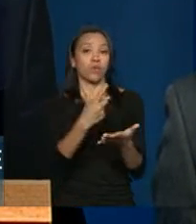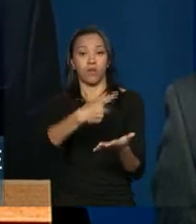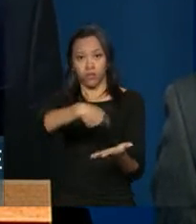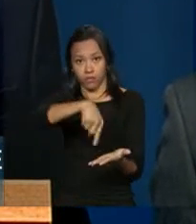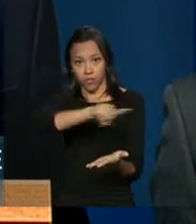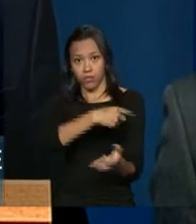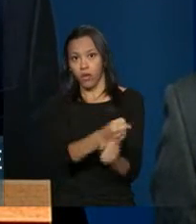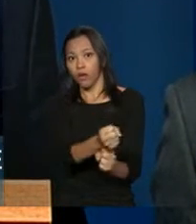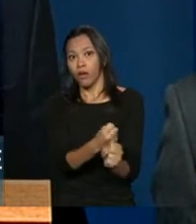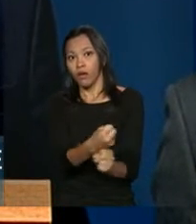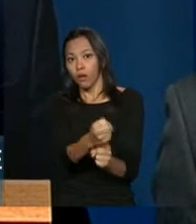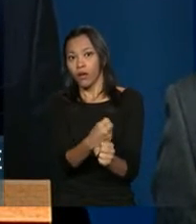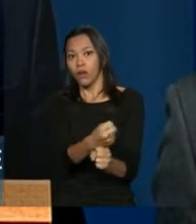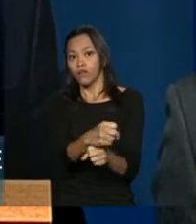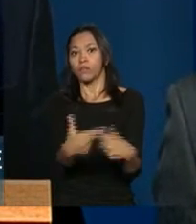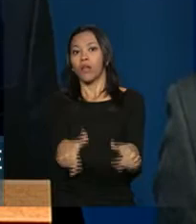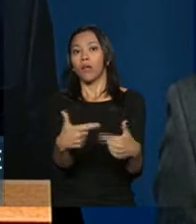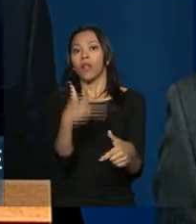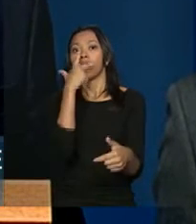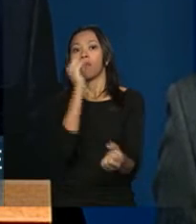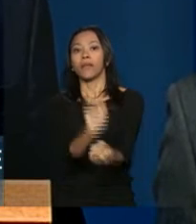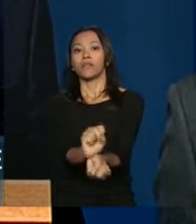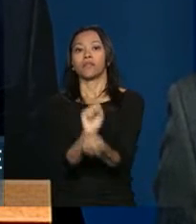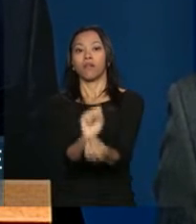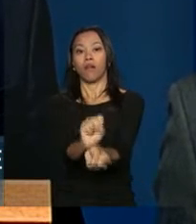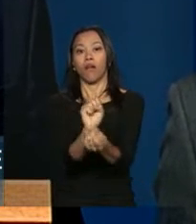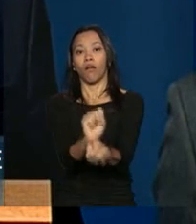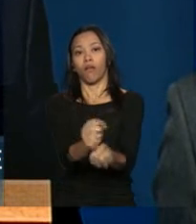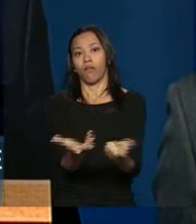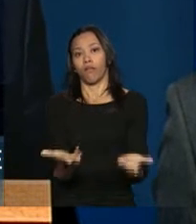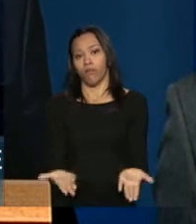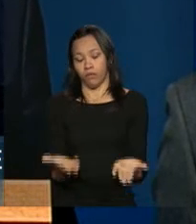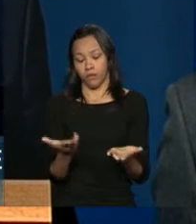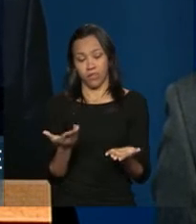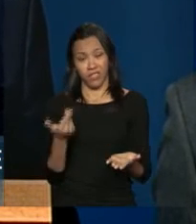anos. Isso é um trabalho extremamente